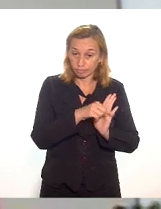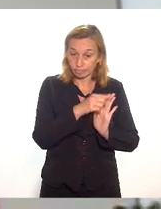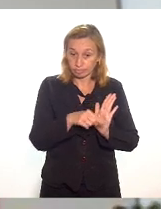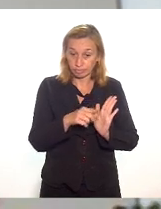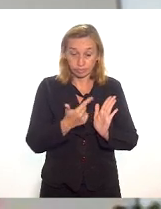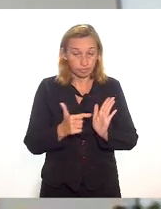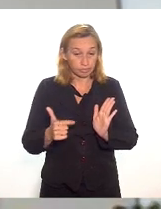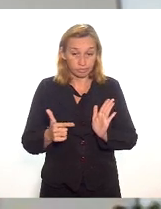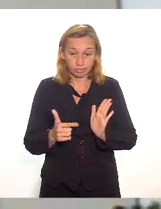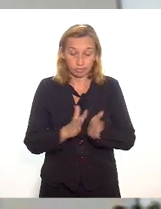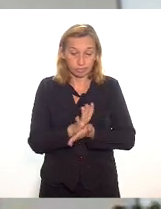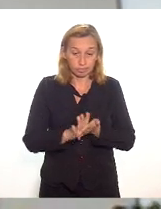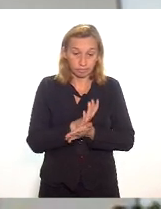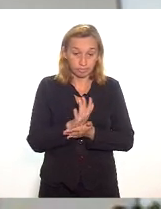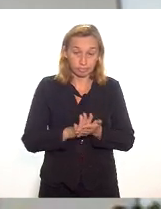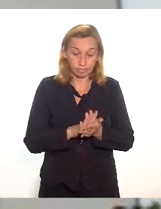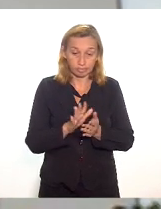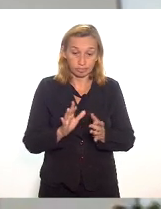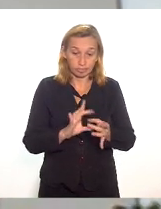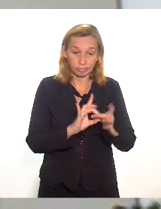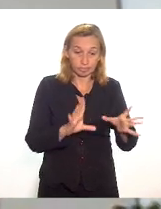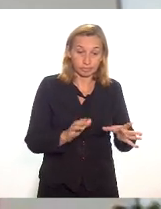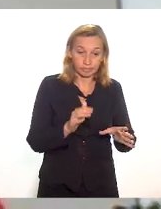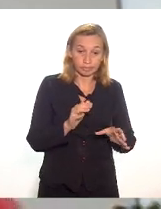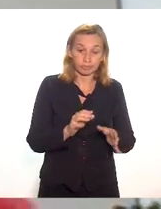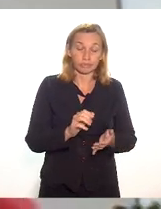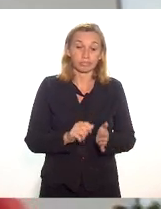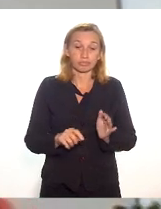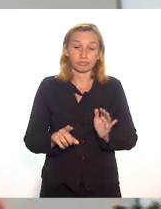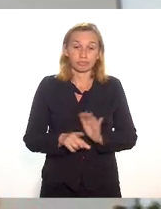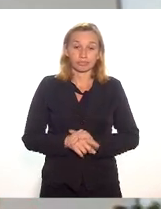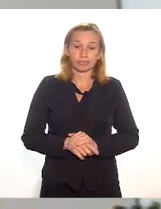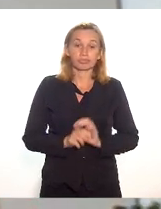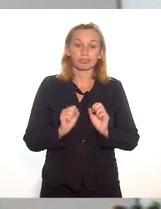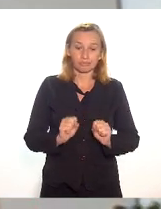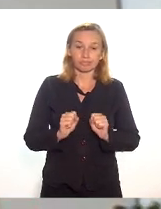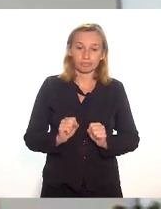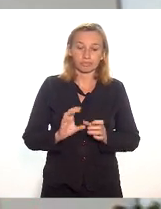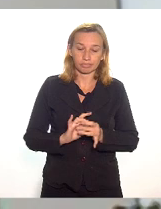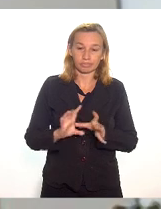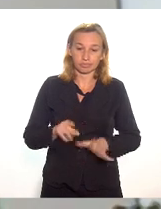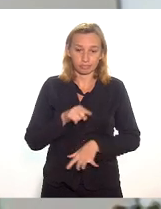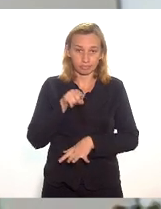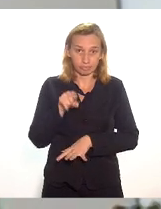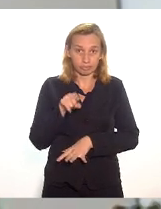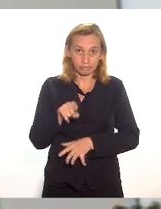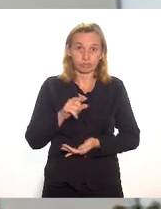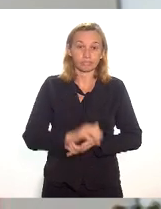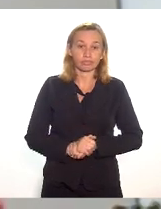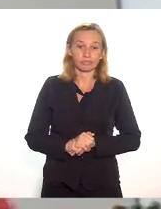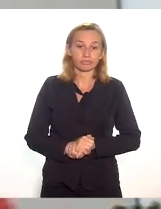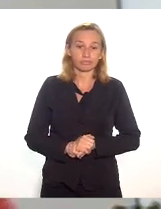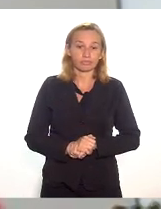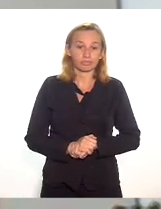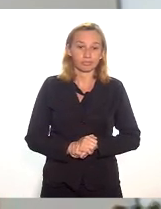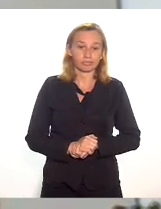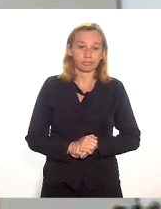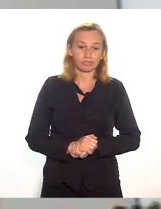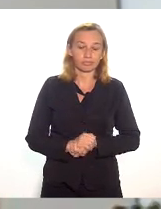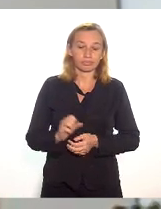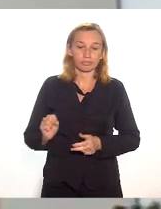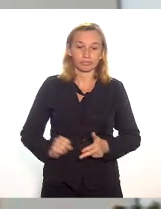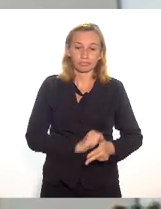normativa autorizando esse leilão. Então, o governo do Estado não pode dar prosseguimento a ele. Fazer isso, passar por cima do